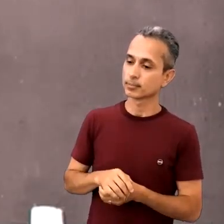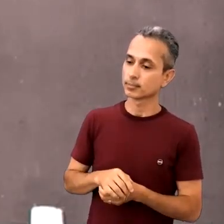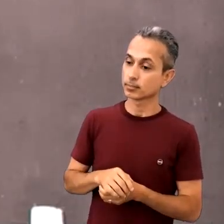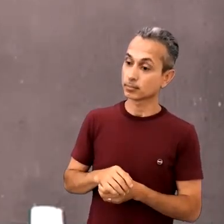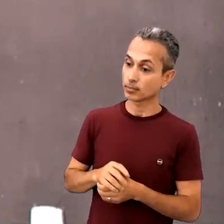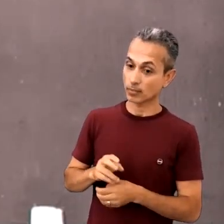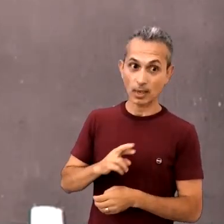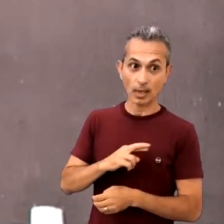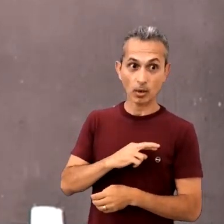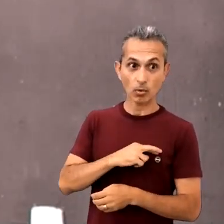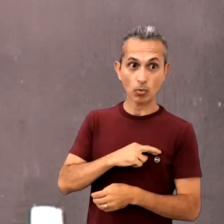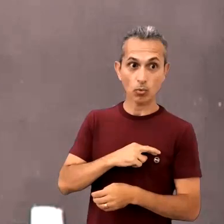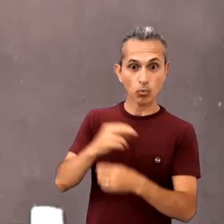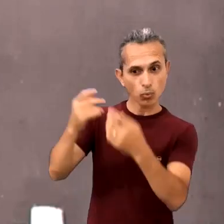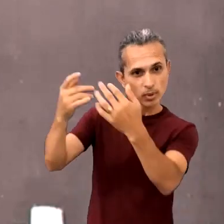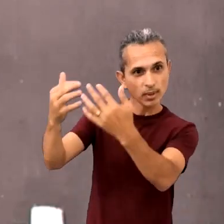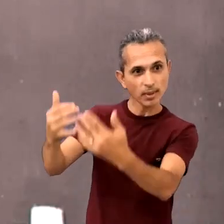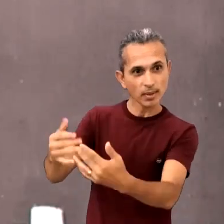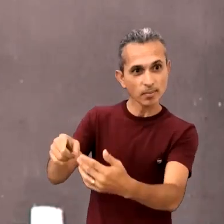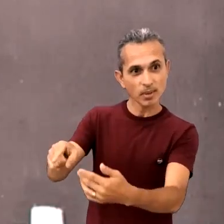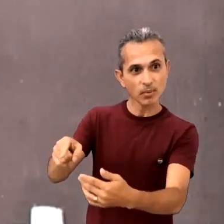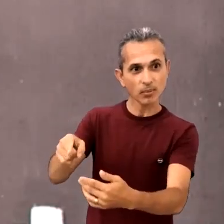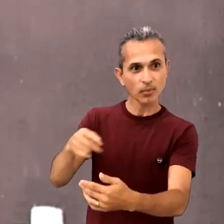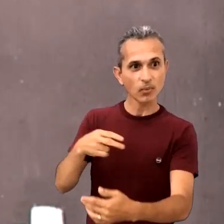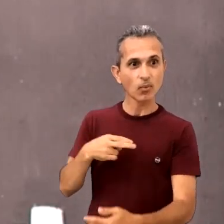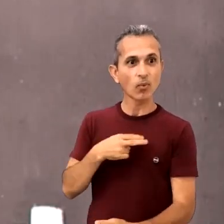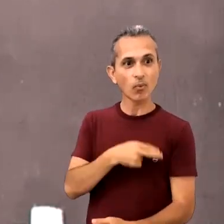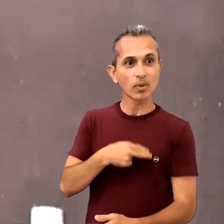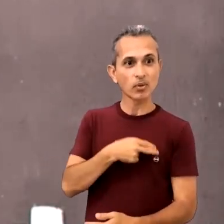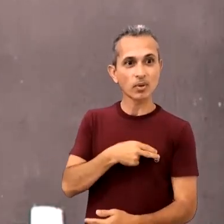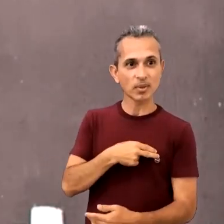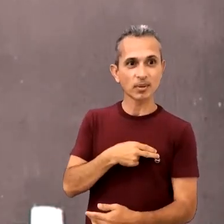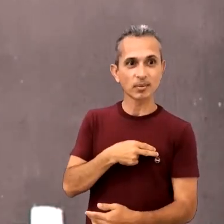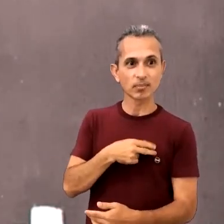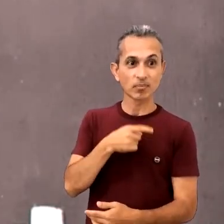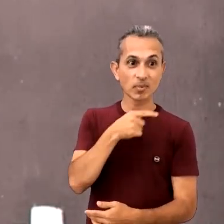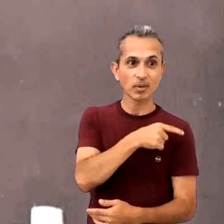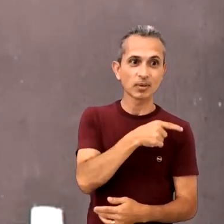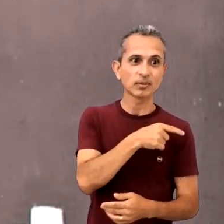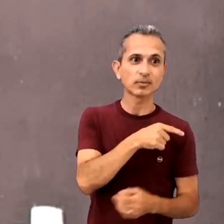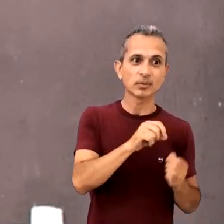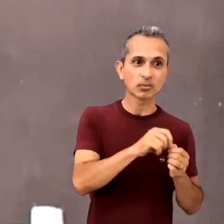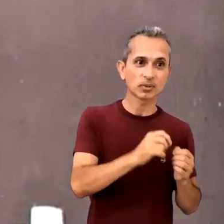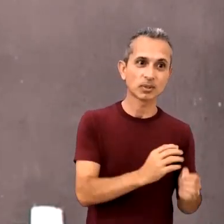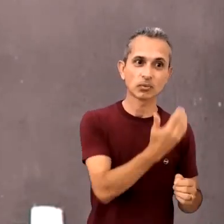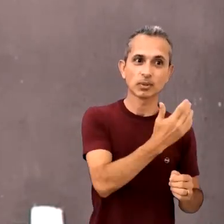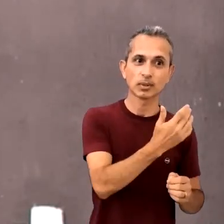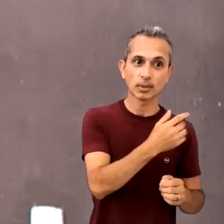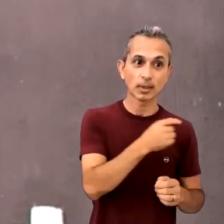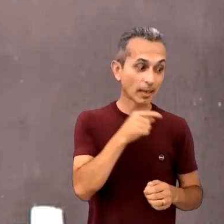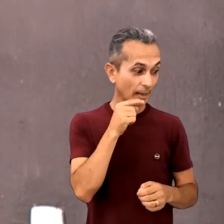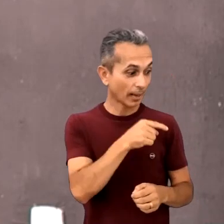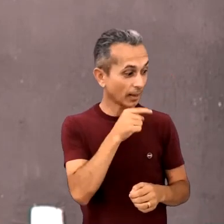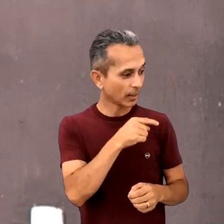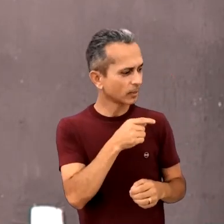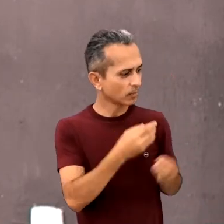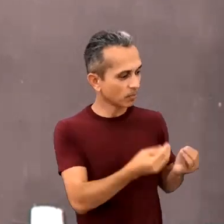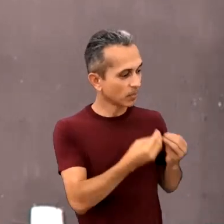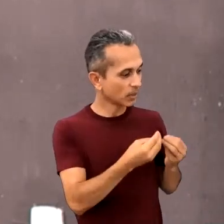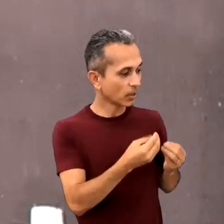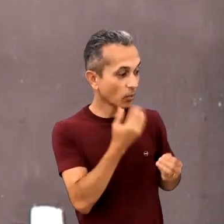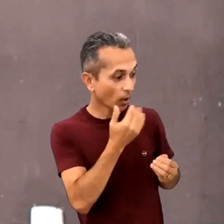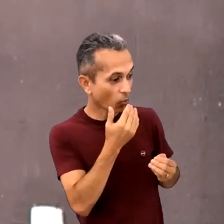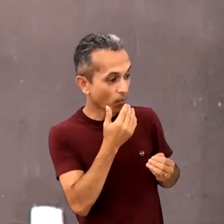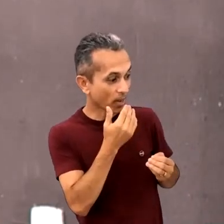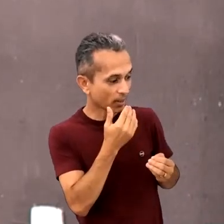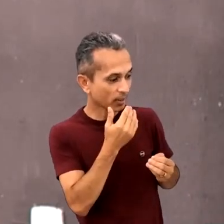E Ruth lhe contou tudo o que aquele homem tinha feito por ela. E disse ainda: ele me deu estas 6 medidas de cevada e me disse: